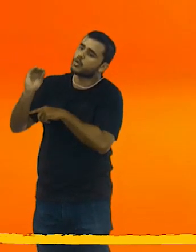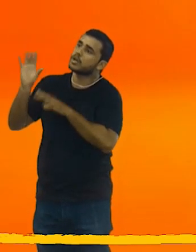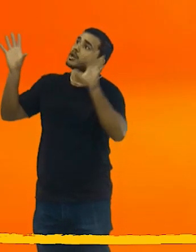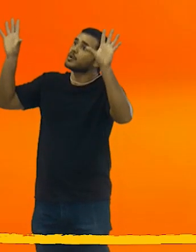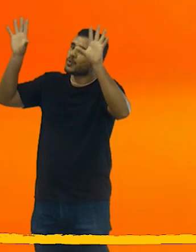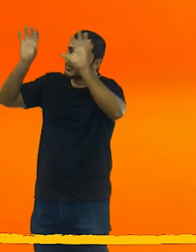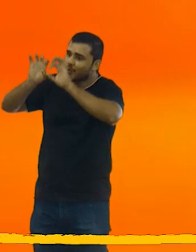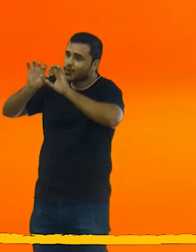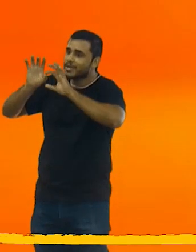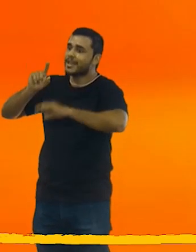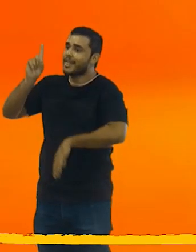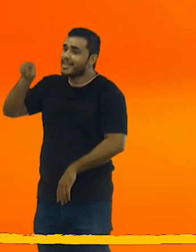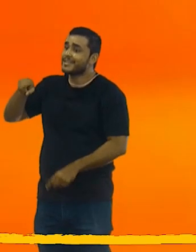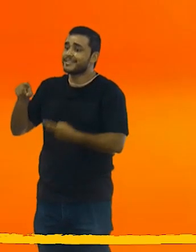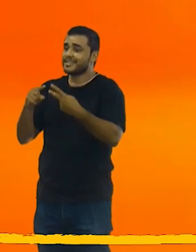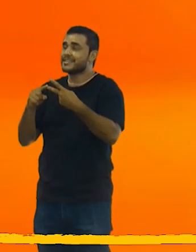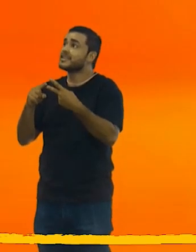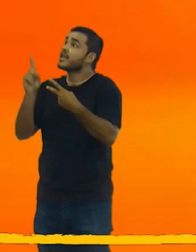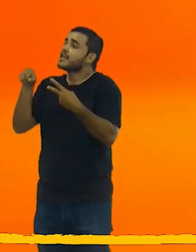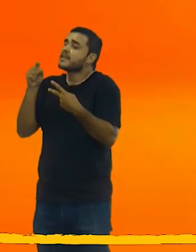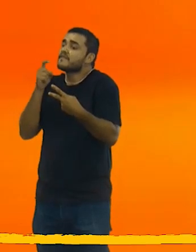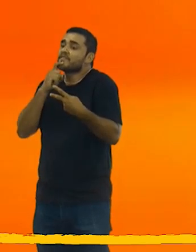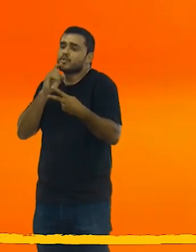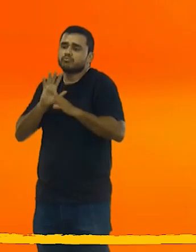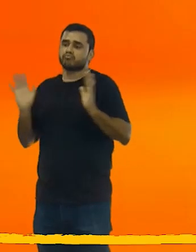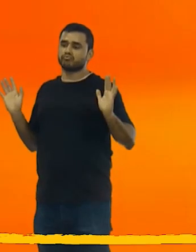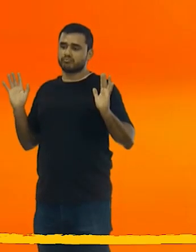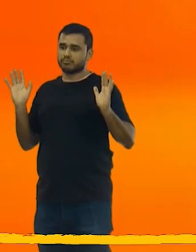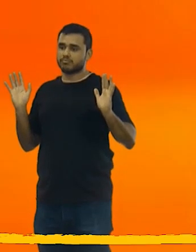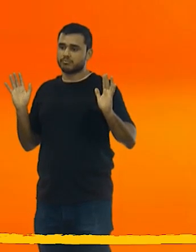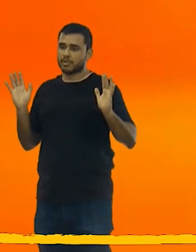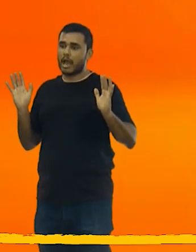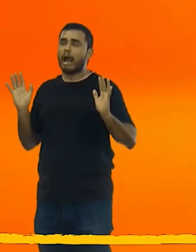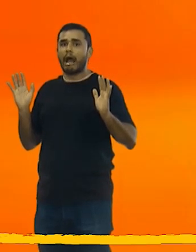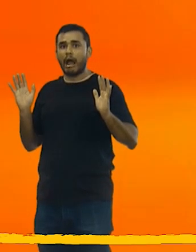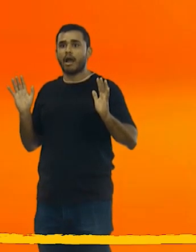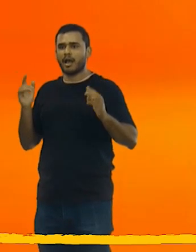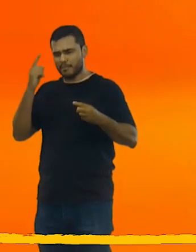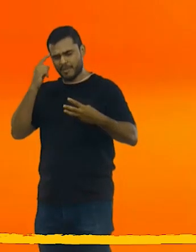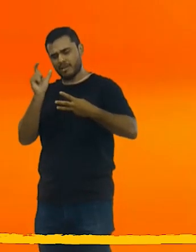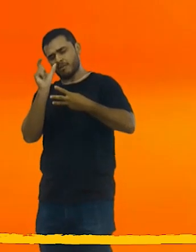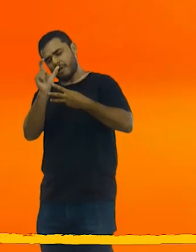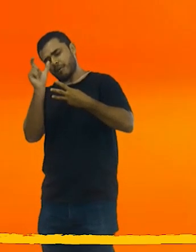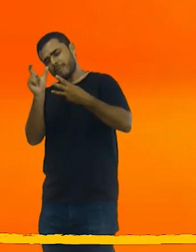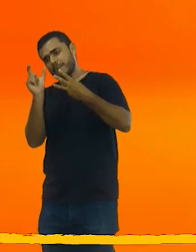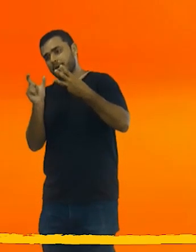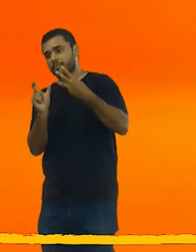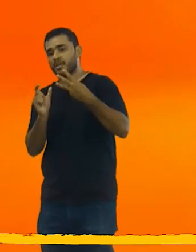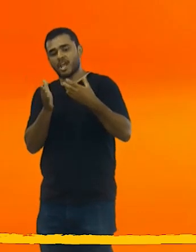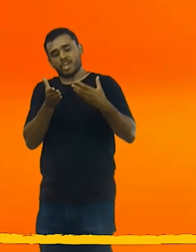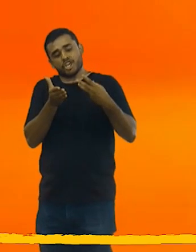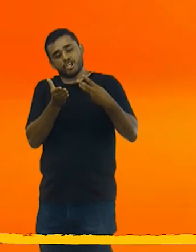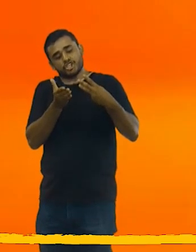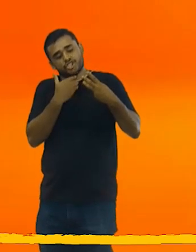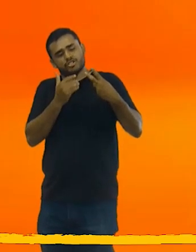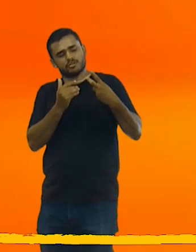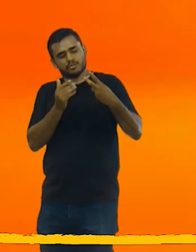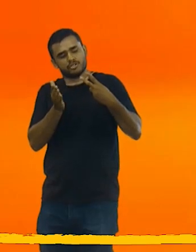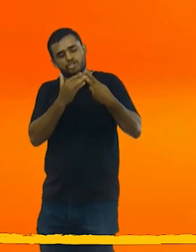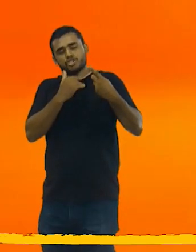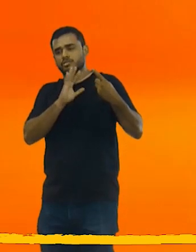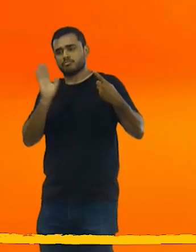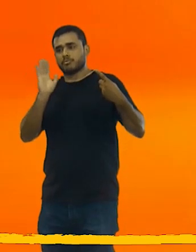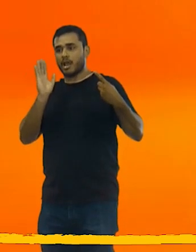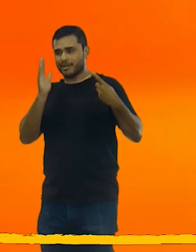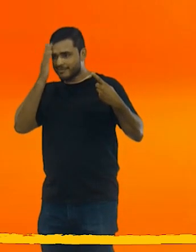ao escrever, o que é essencial de ser dito e vou cortar o que é supérfluo. Esse é um